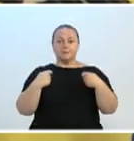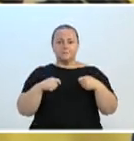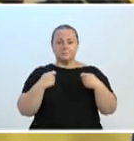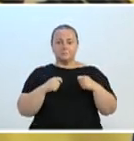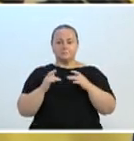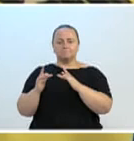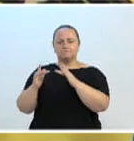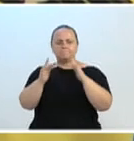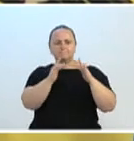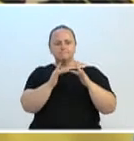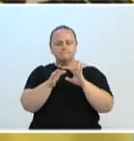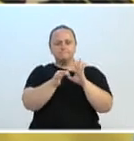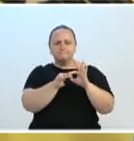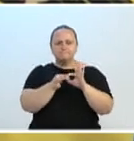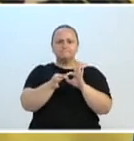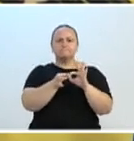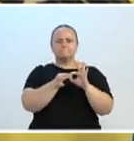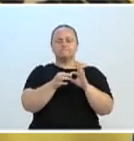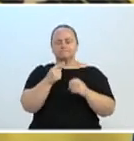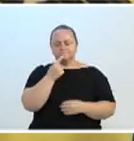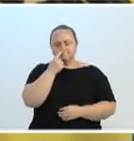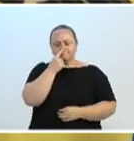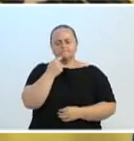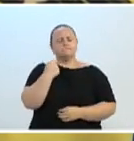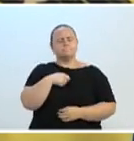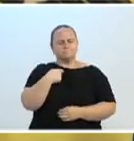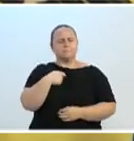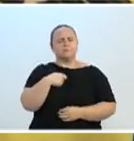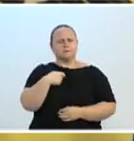Precisamos ter uma linha de proximidade, pois